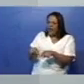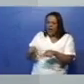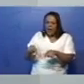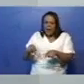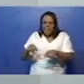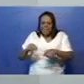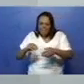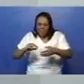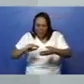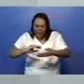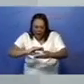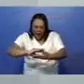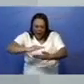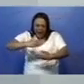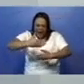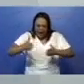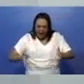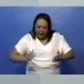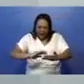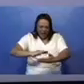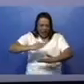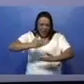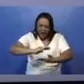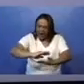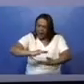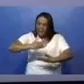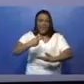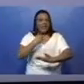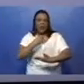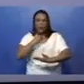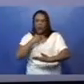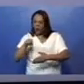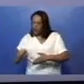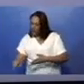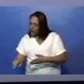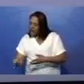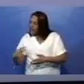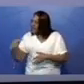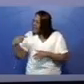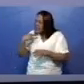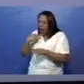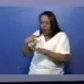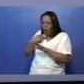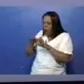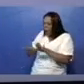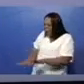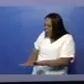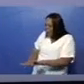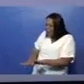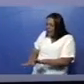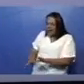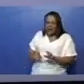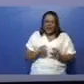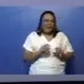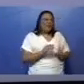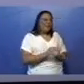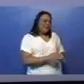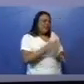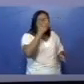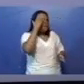ela não podia abrir. Mas quando a gente fala, não faz isso, é proibido fazer, parece que